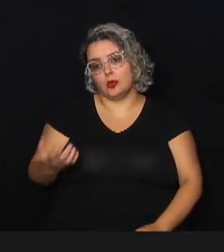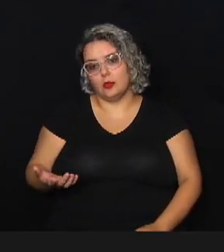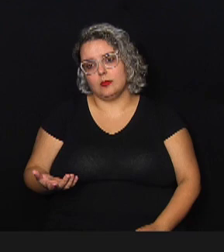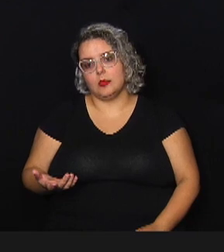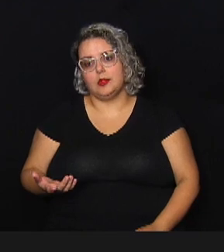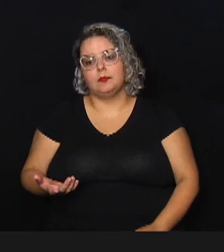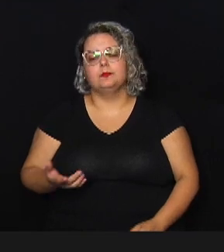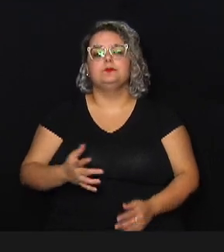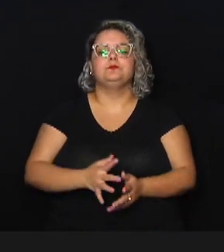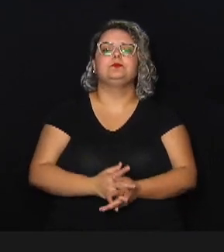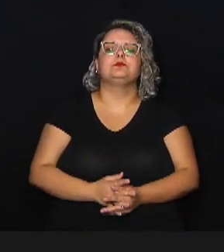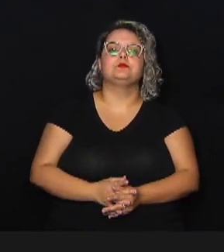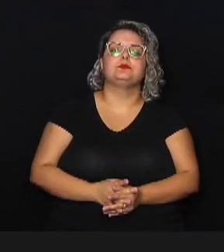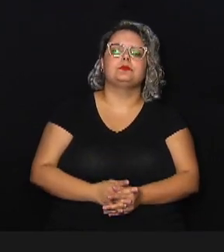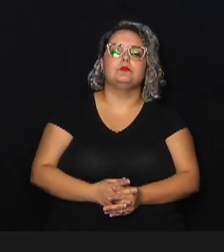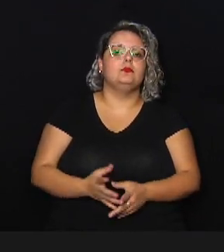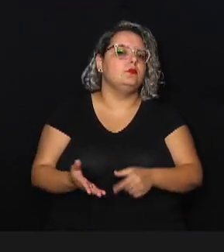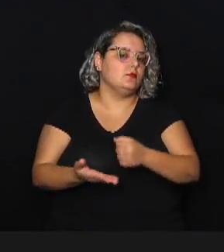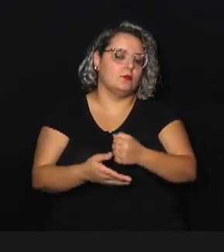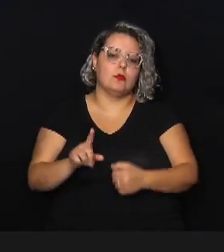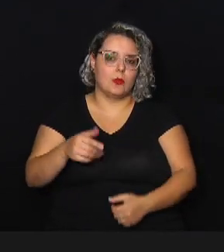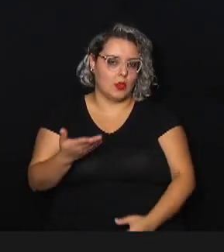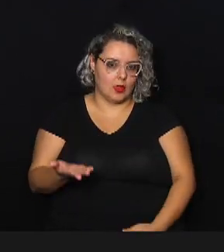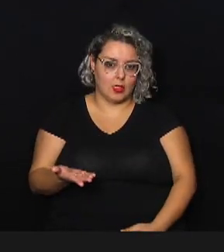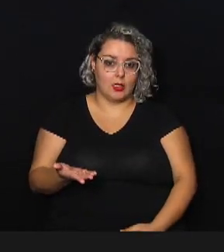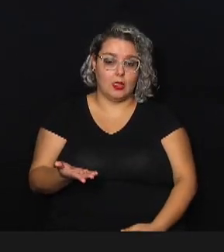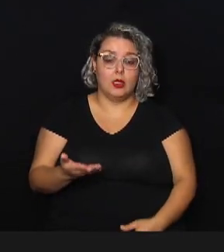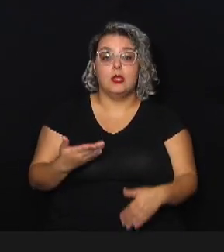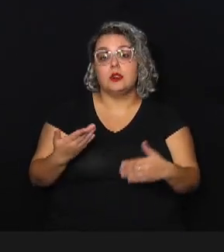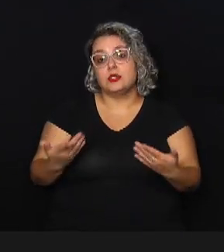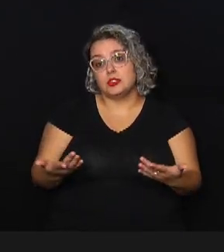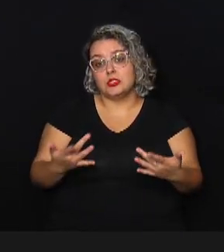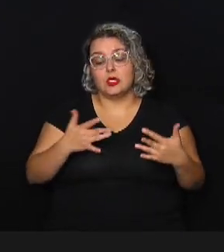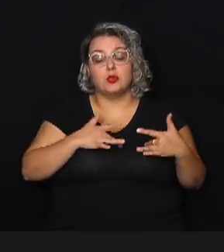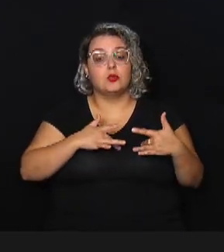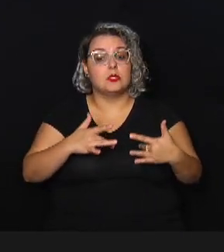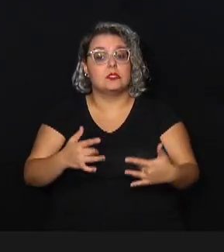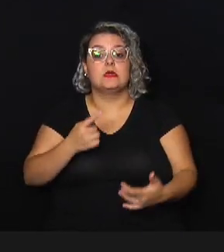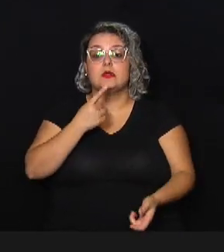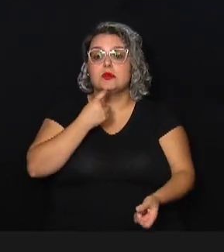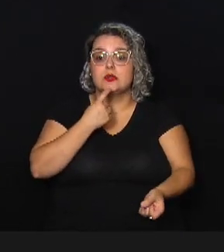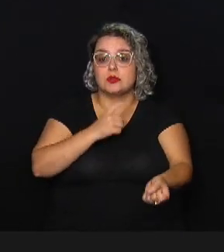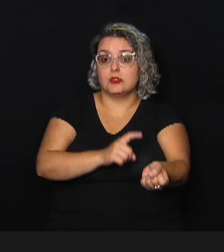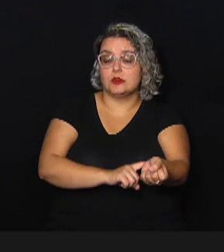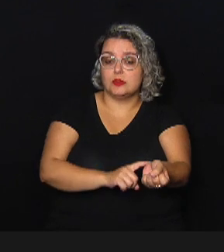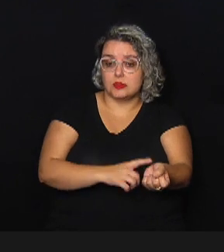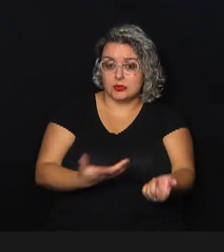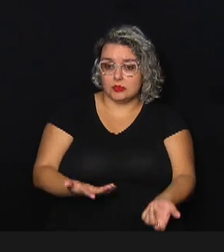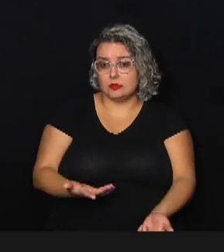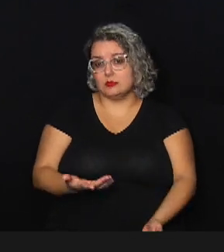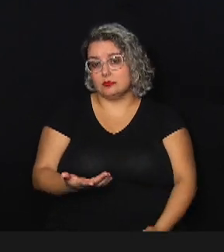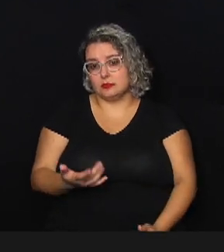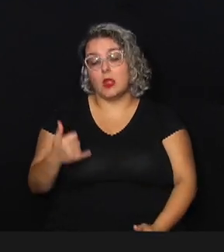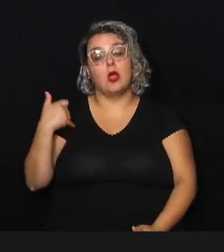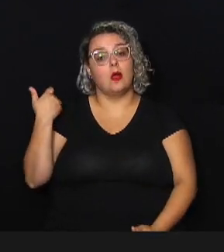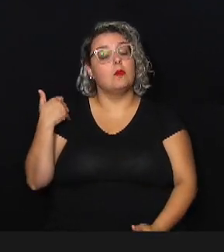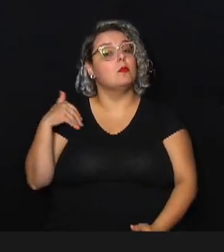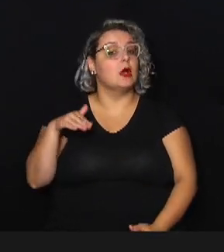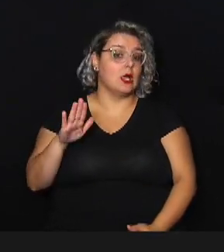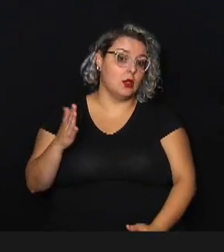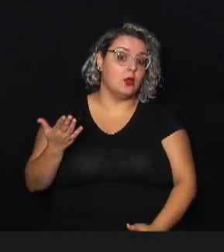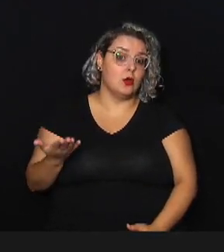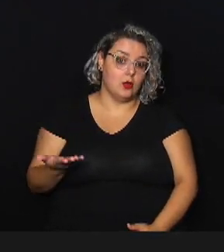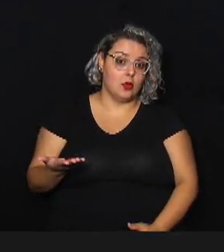Óssea. Tá? Basicamente é isso. Já a doação de sangue é uma faixa de idade maior, então